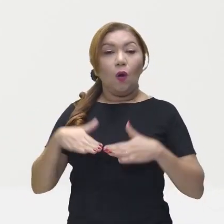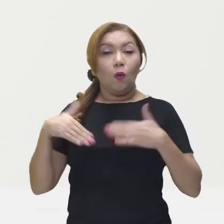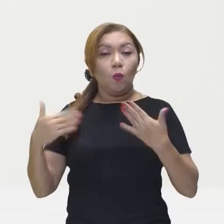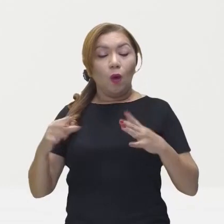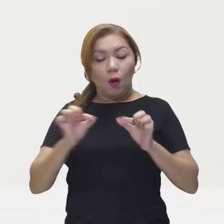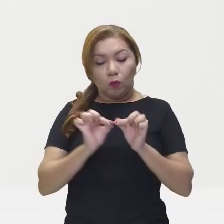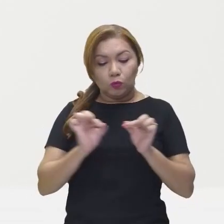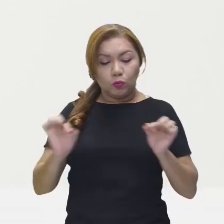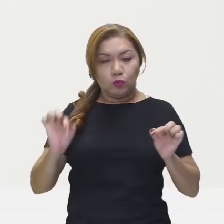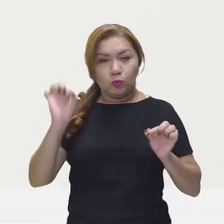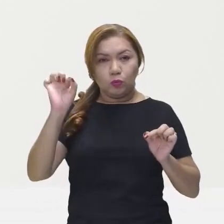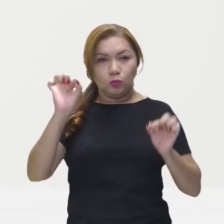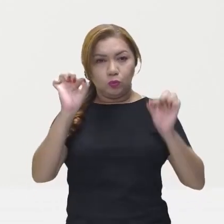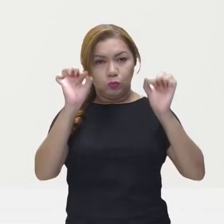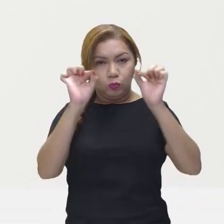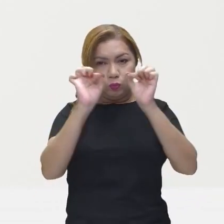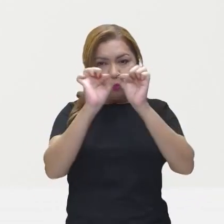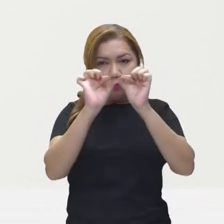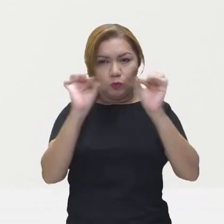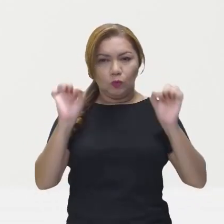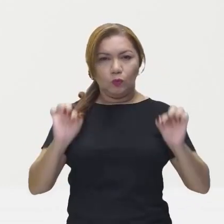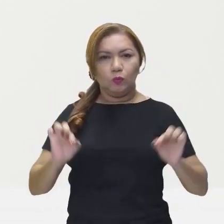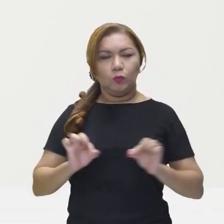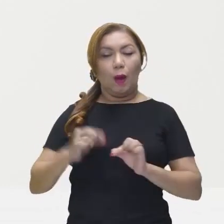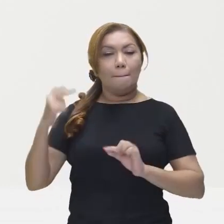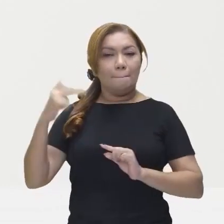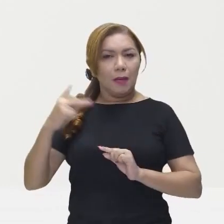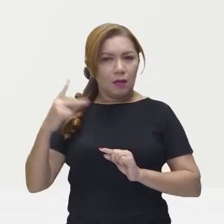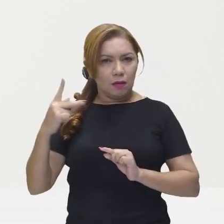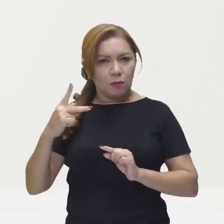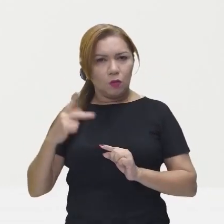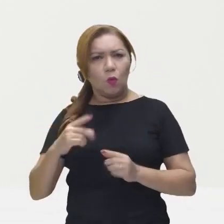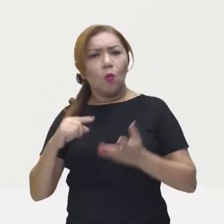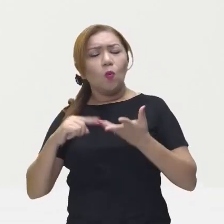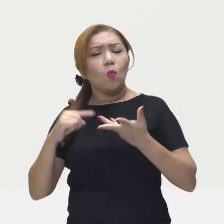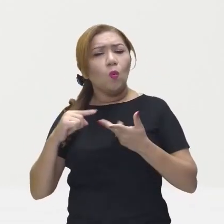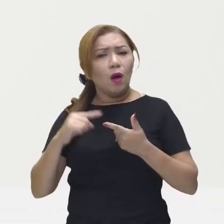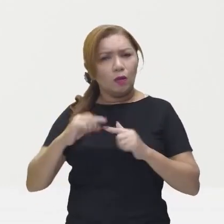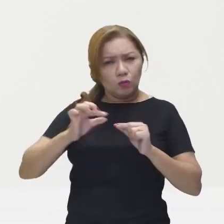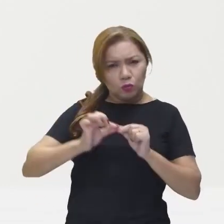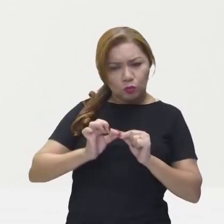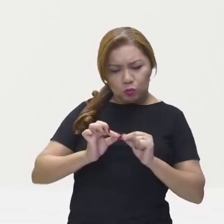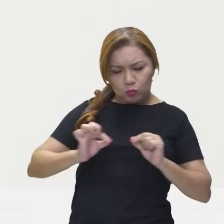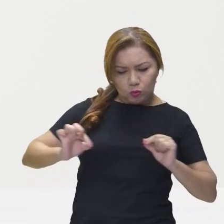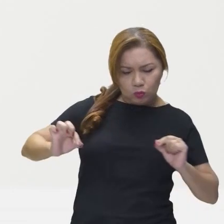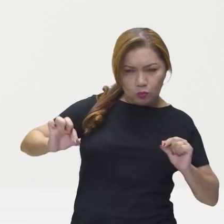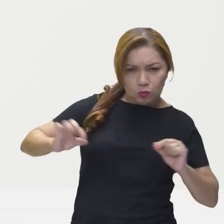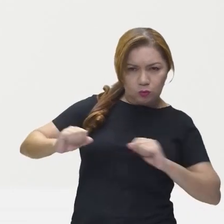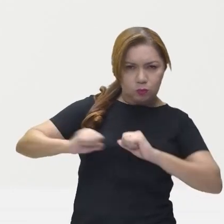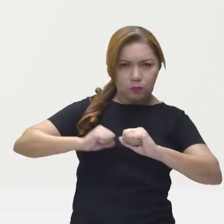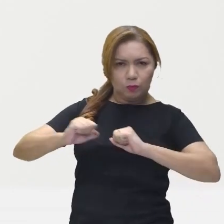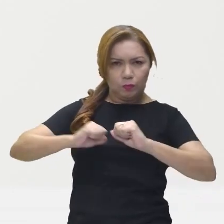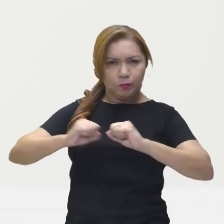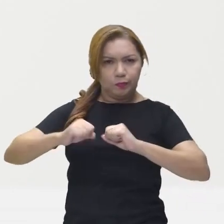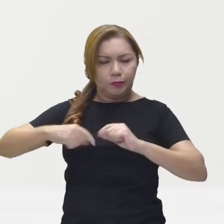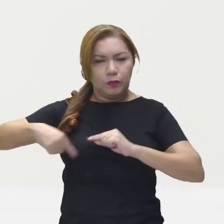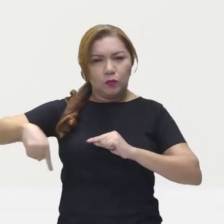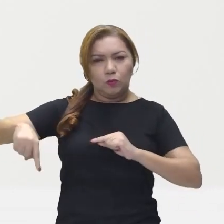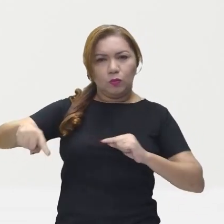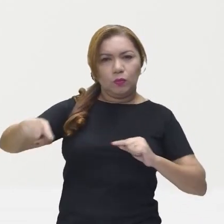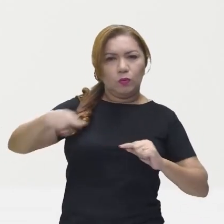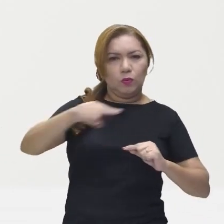e quantos metros a professora Adriana costuma caminhar todos os dias durante seus exercícios